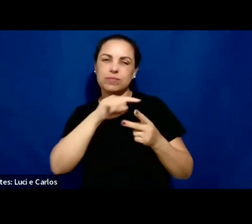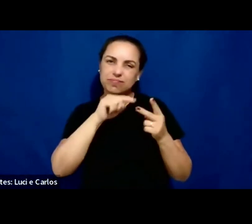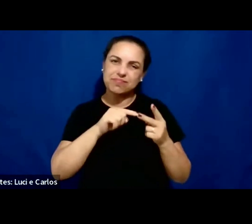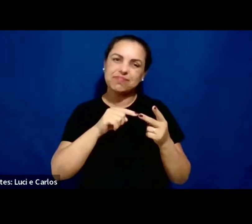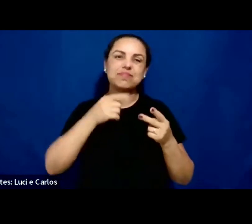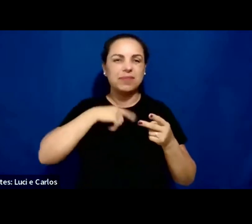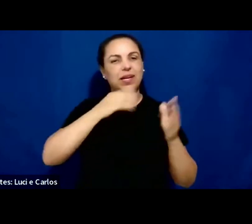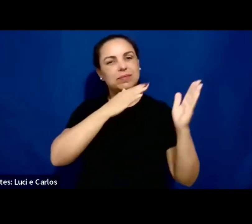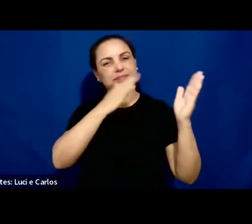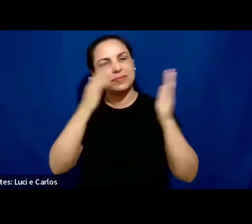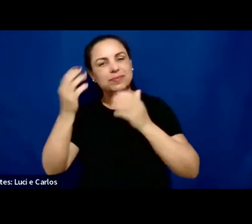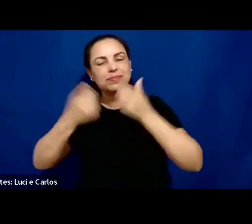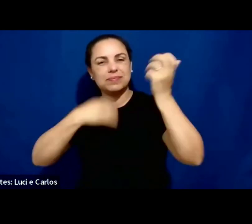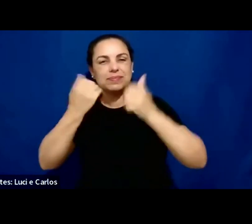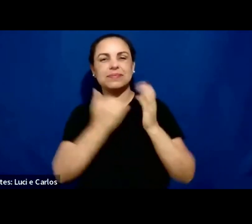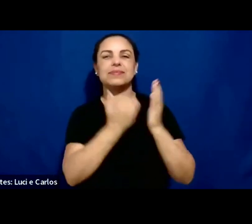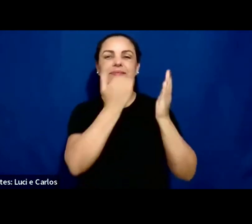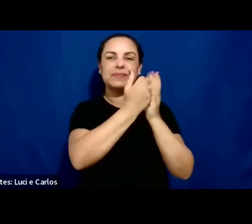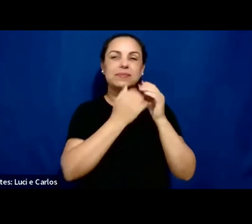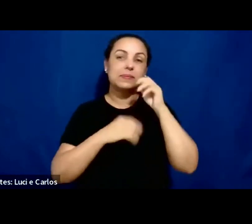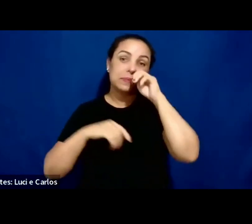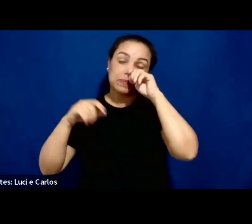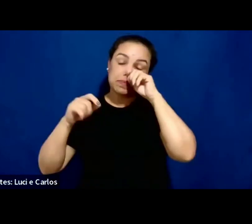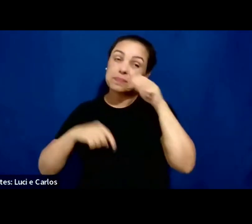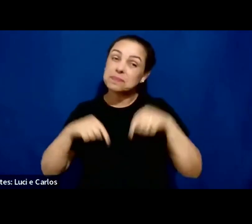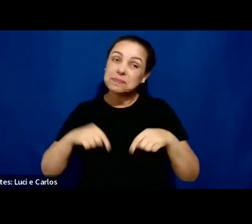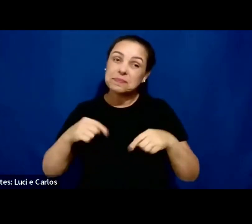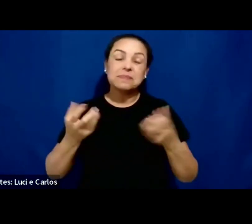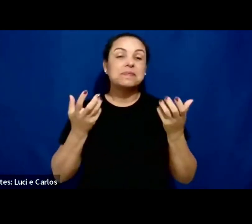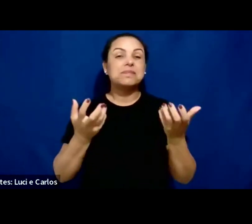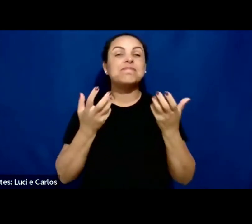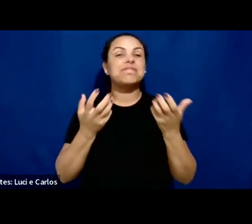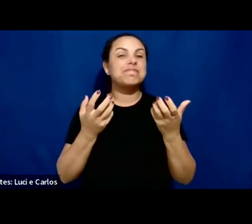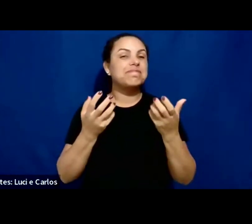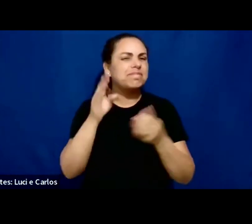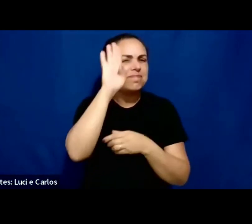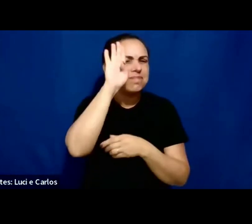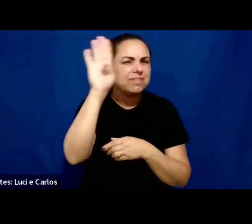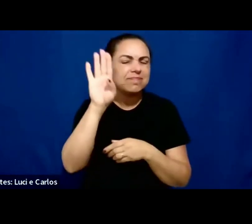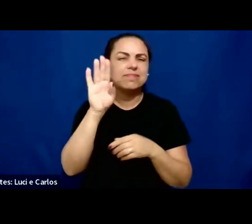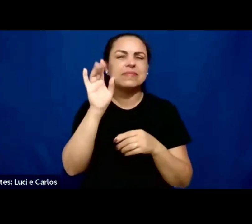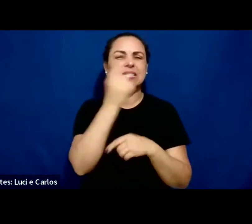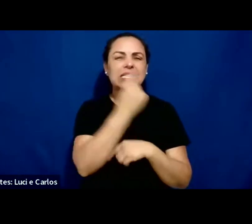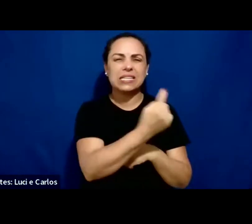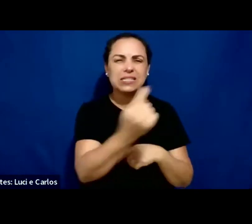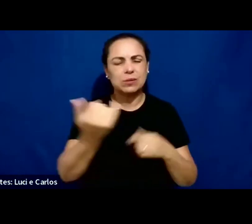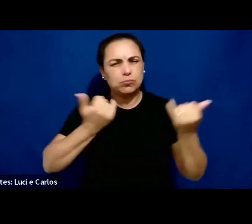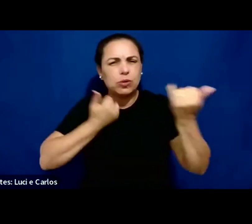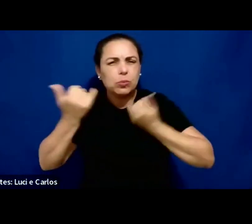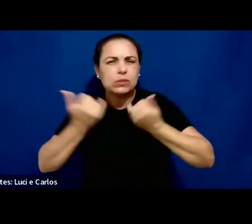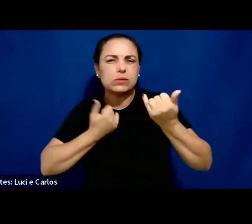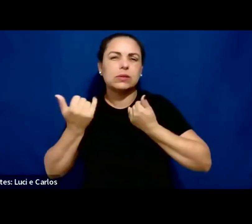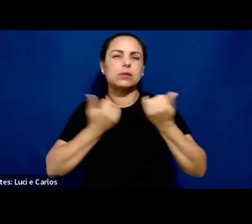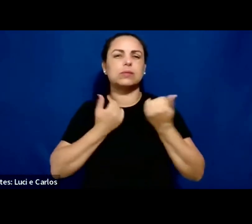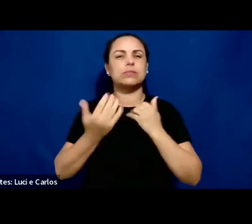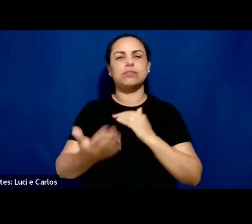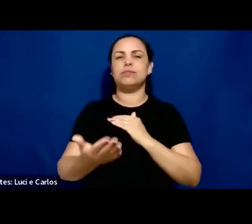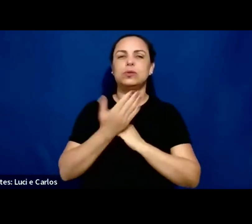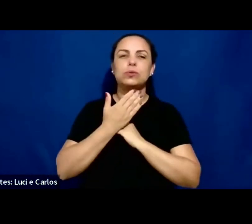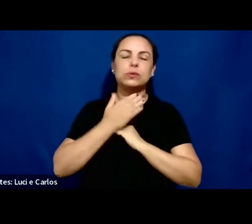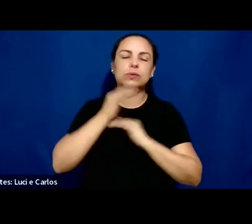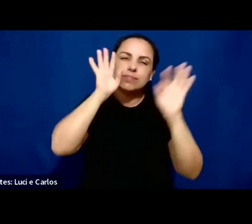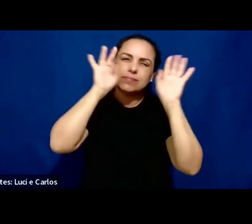que possamos sair daqui hoje com um pouco mais, né, sábios, né, de